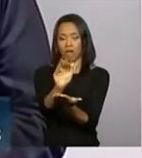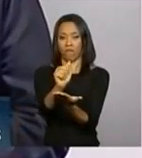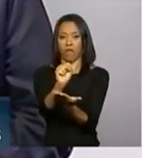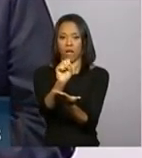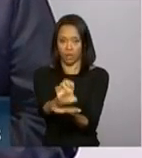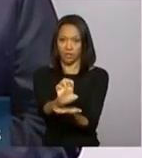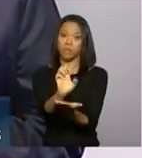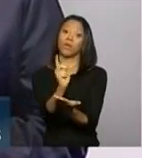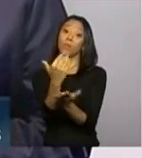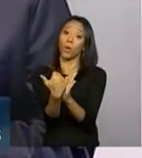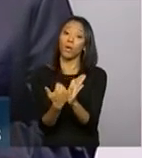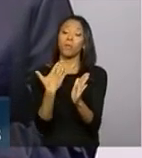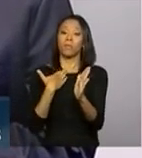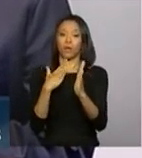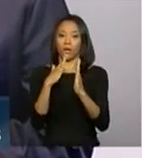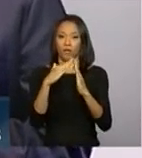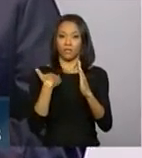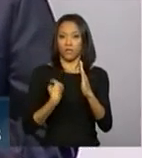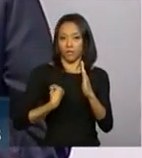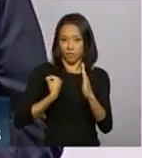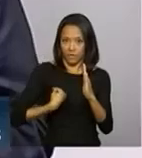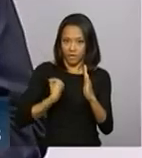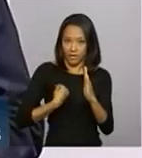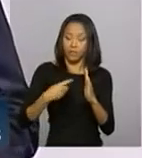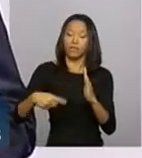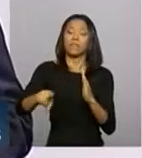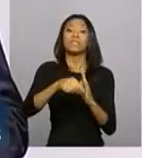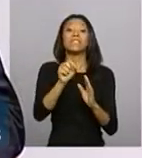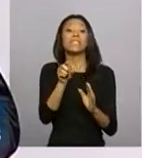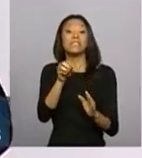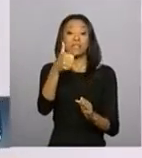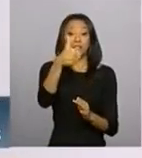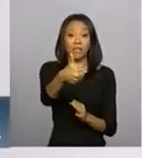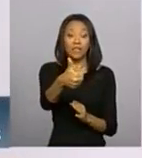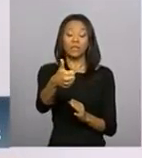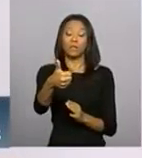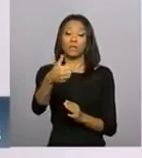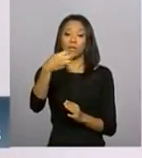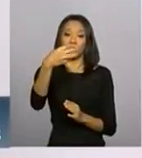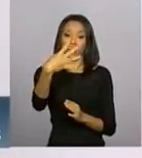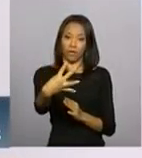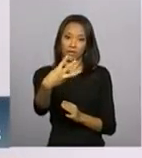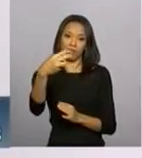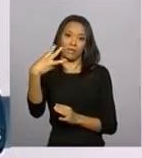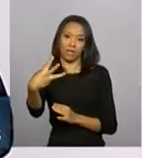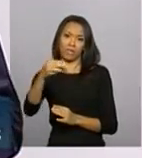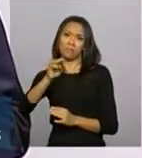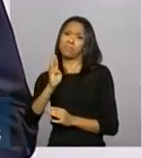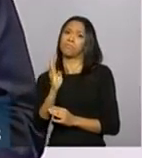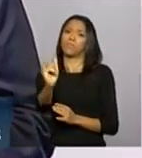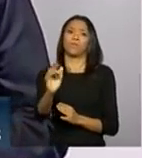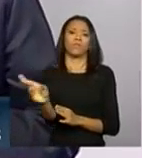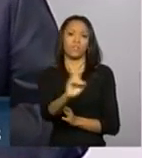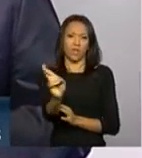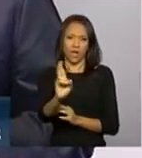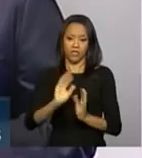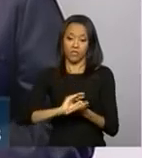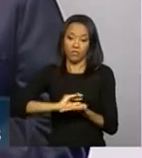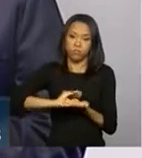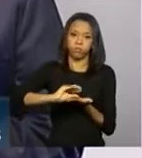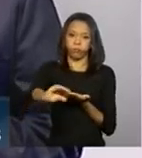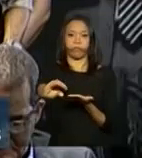lutar para concretizar a carteira de 143 bilhões de reais para obras de mobilidade urbana